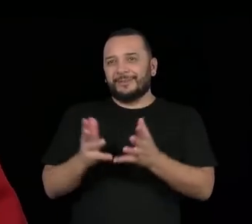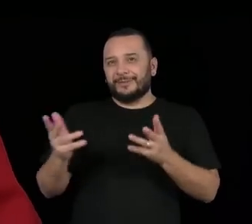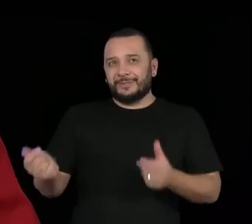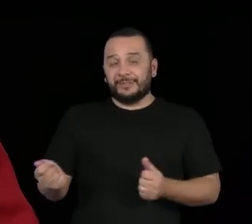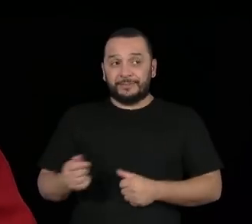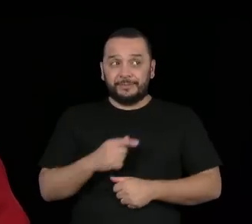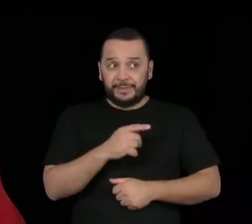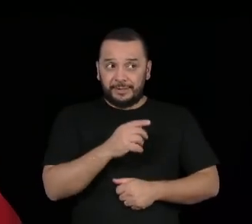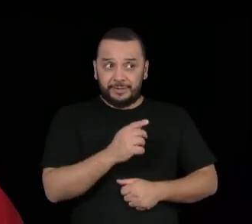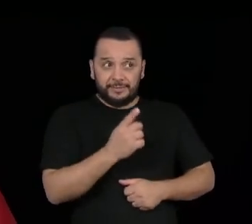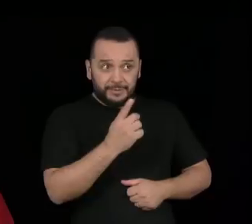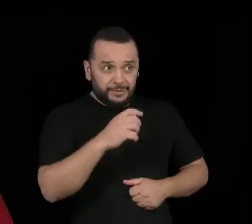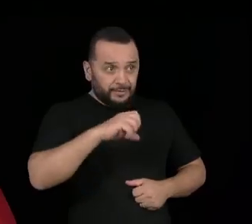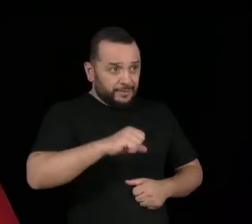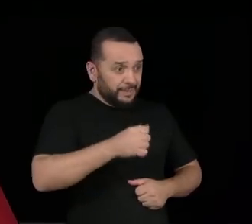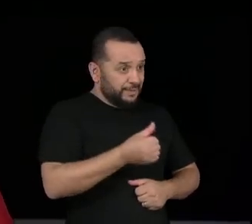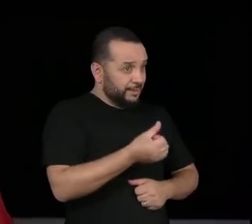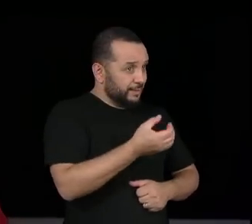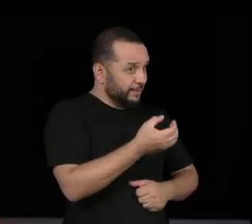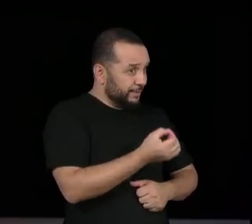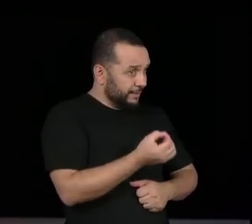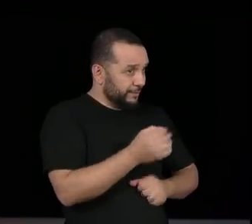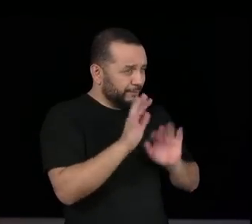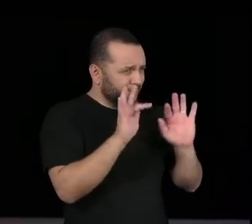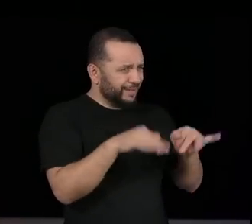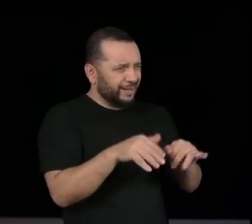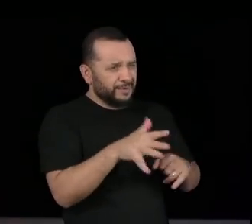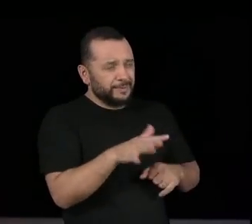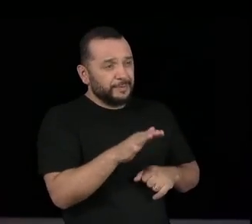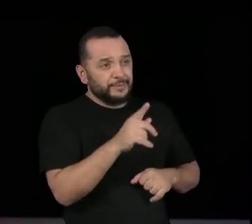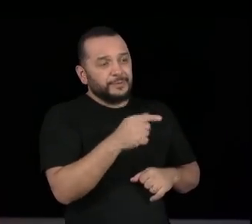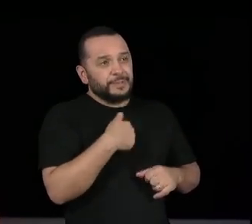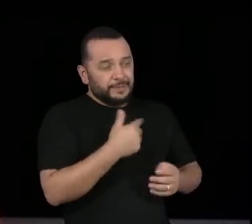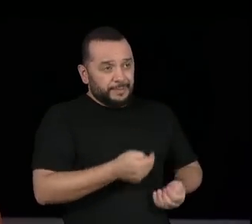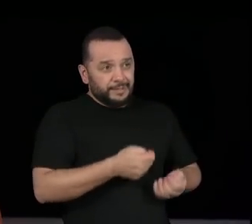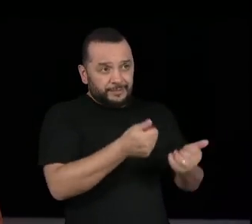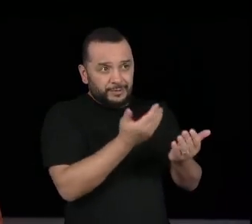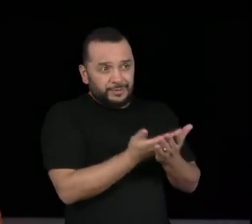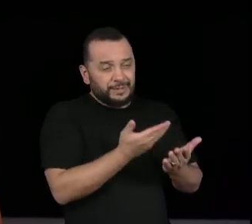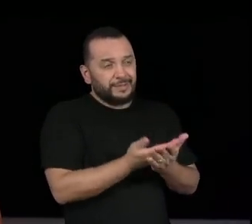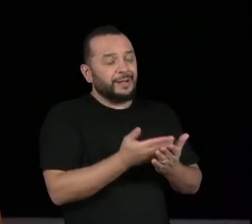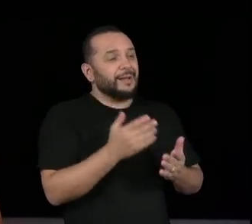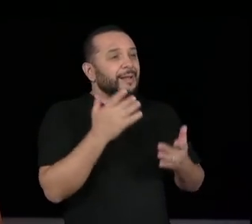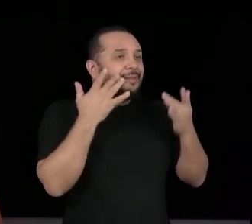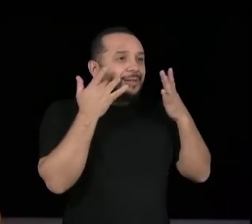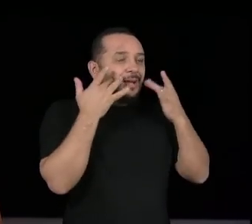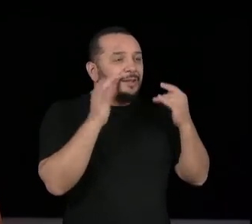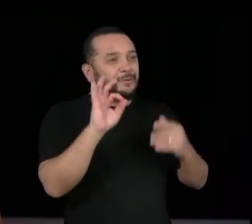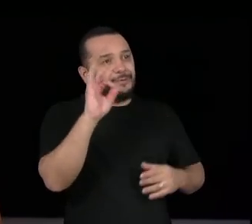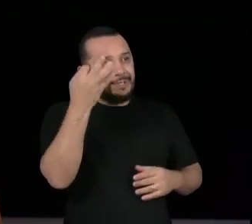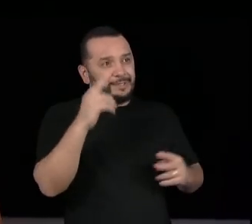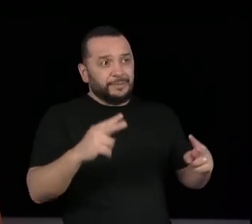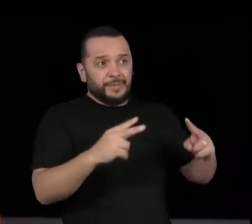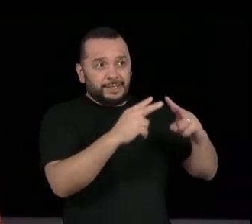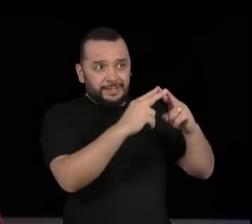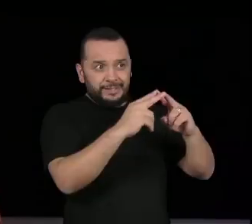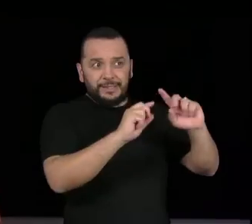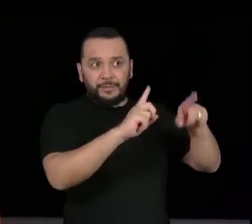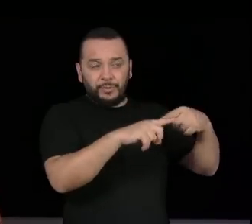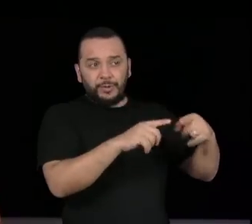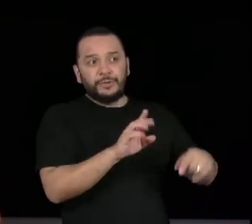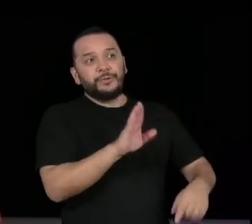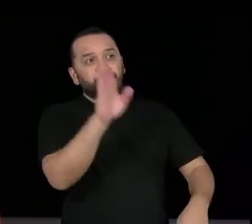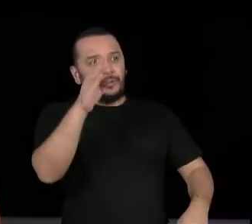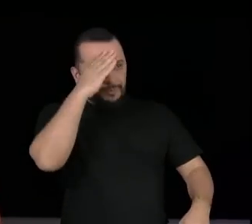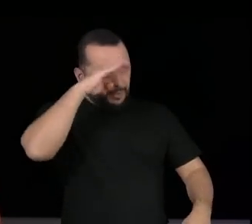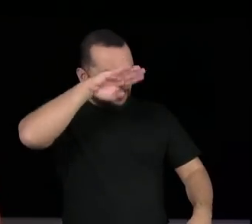no final dos anos 60, você ganha uma bolsa, vai estudar teatro na França, em Paris, e acaba indo parar em Cuba. Mas